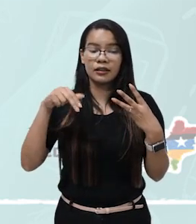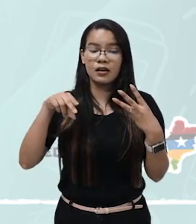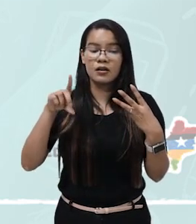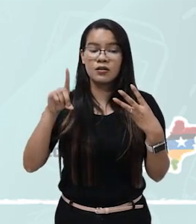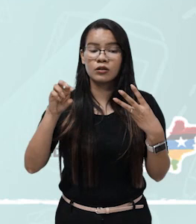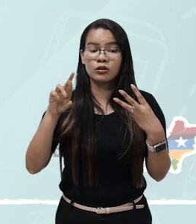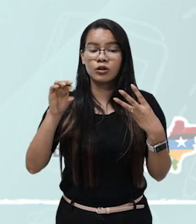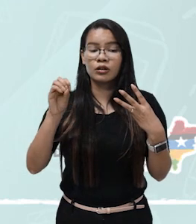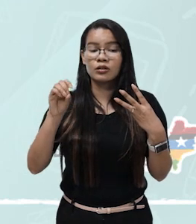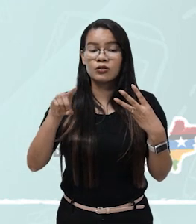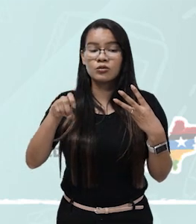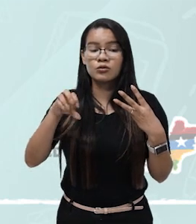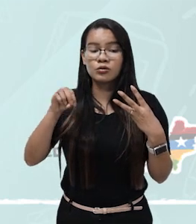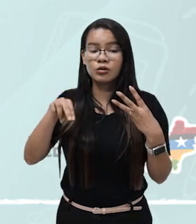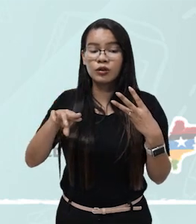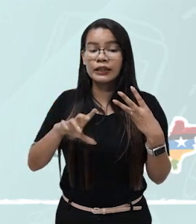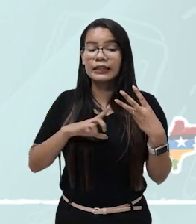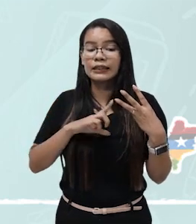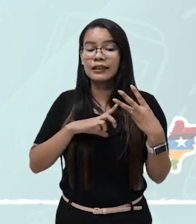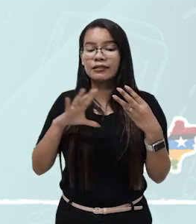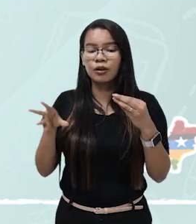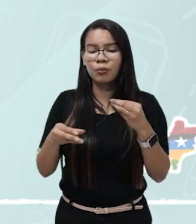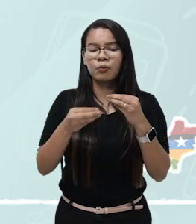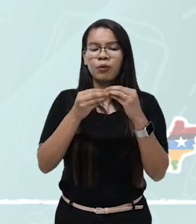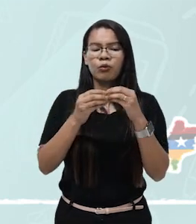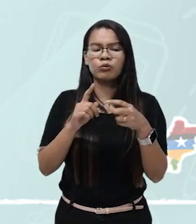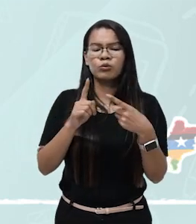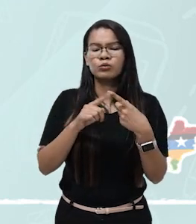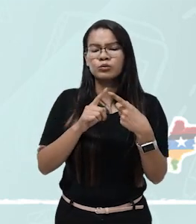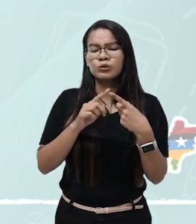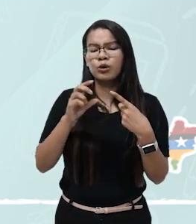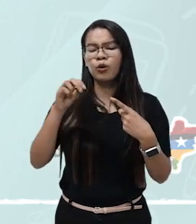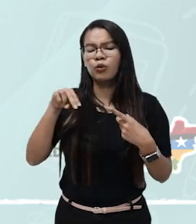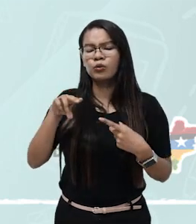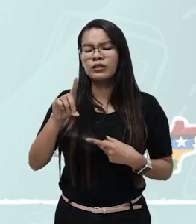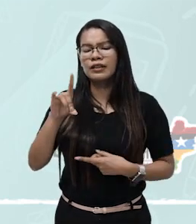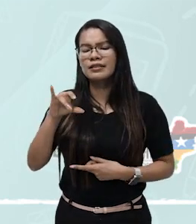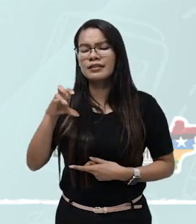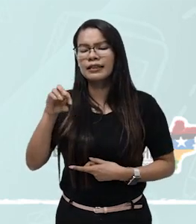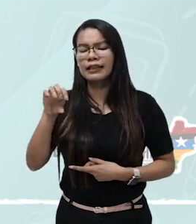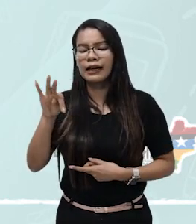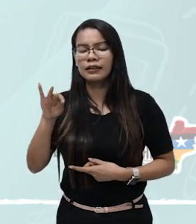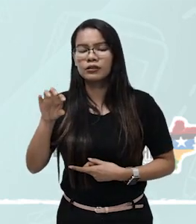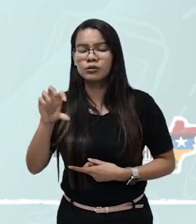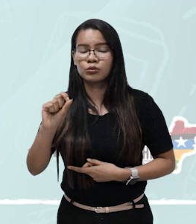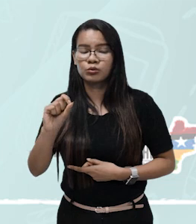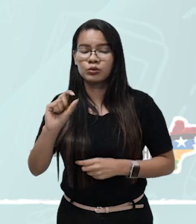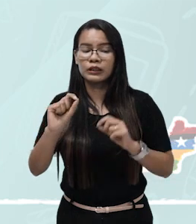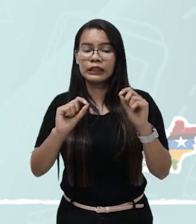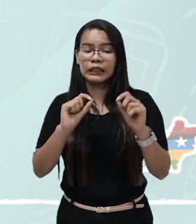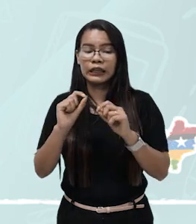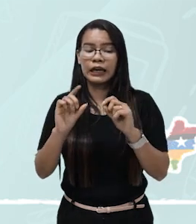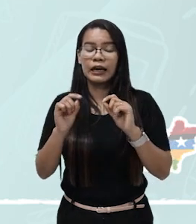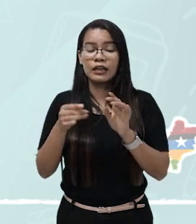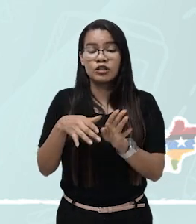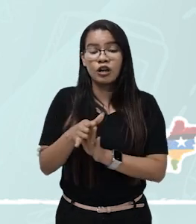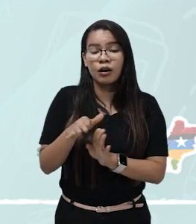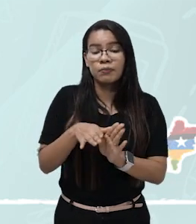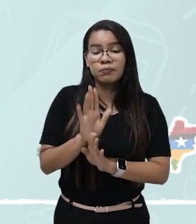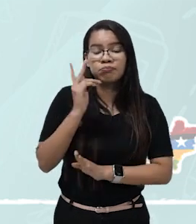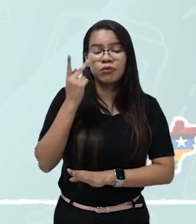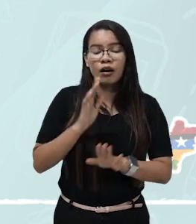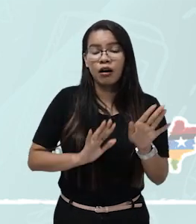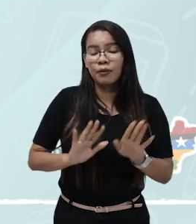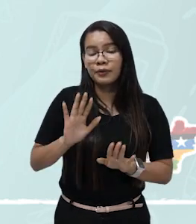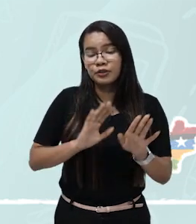composição 1-decilato de testosterona, que é indicado para o tratamento do hipogonadismo. Está aqui,